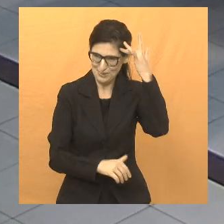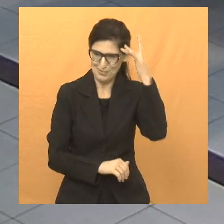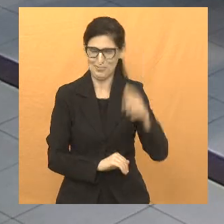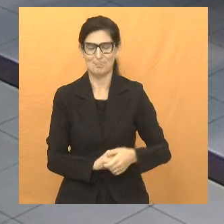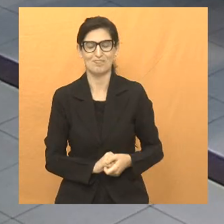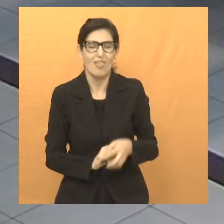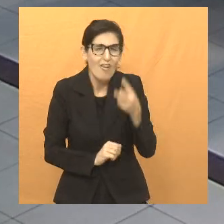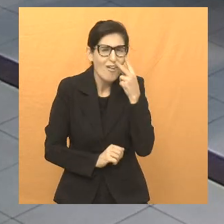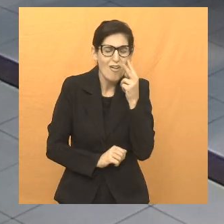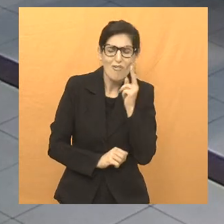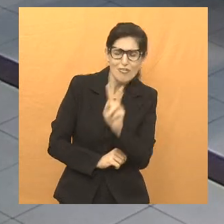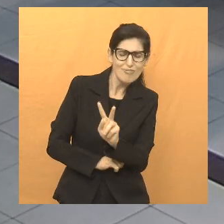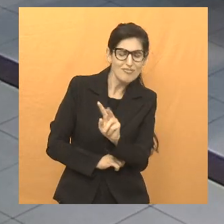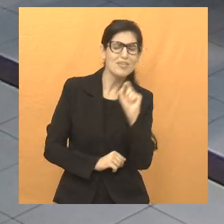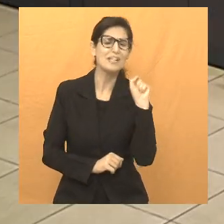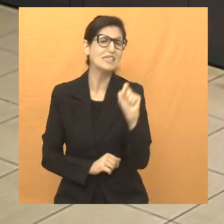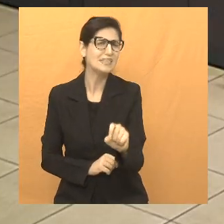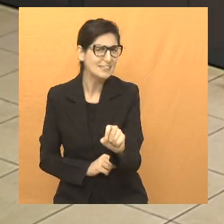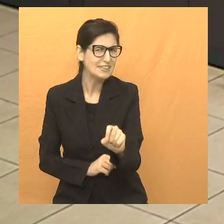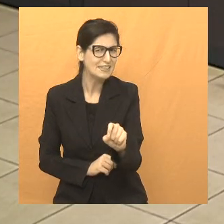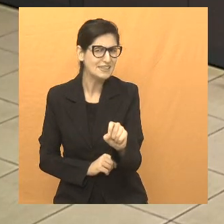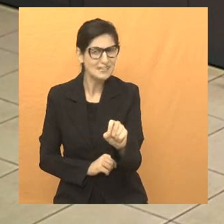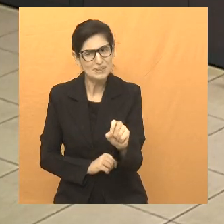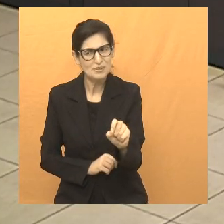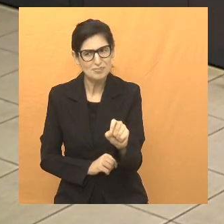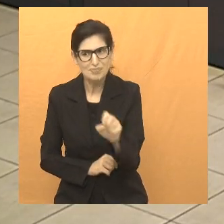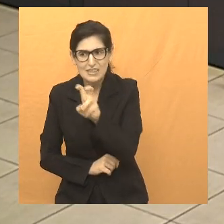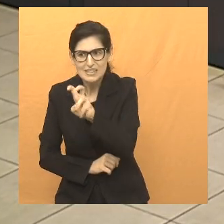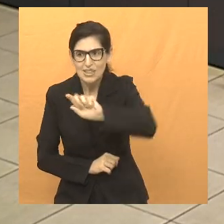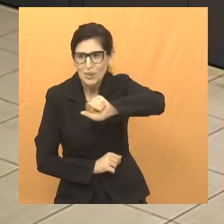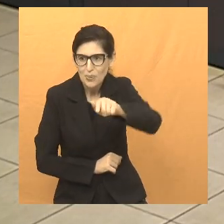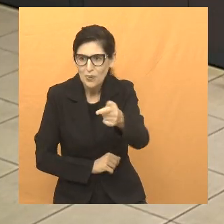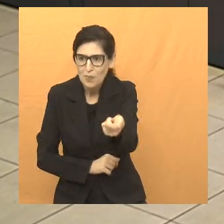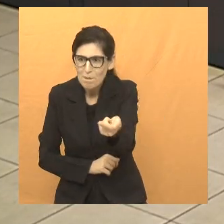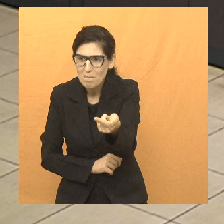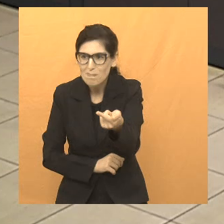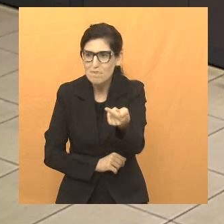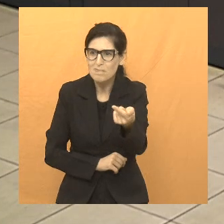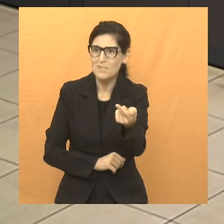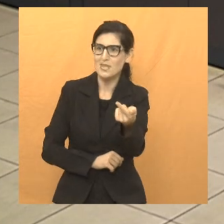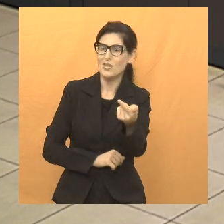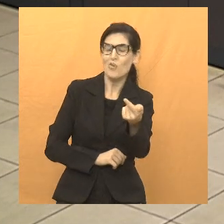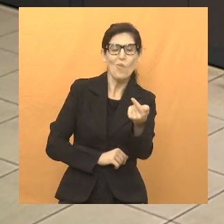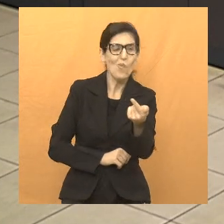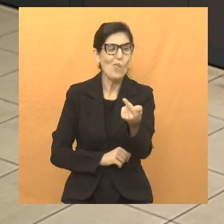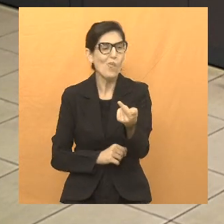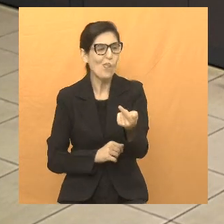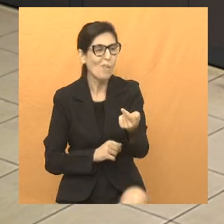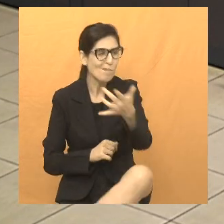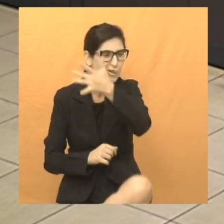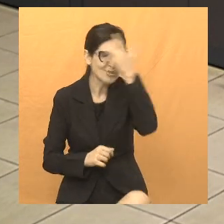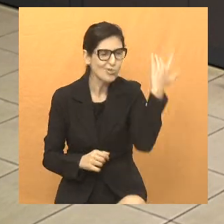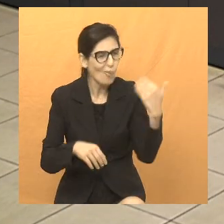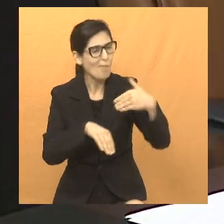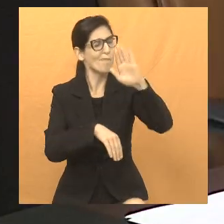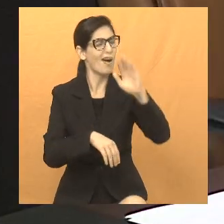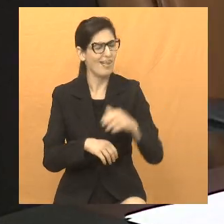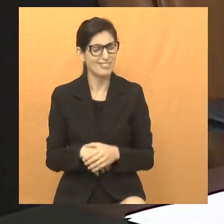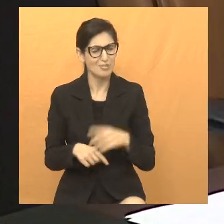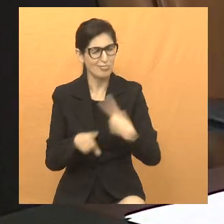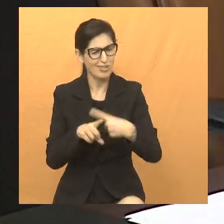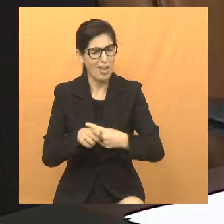Eu estava vendo aqui, tinha 5.000 consultas a mais. Por quê? Cresceu a